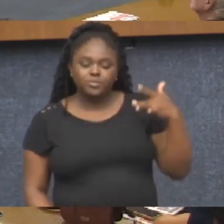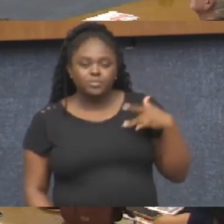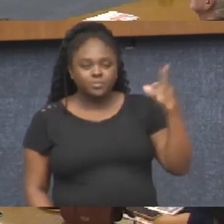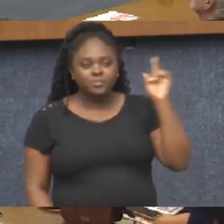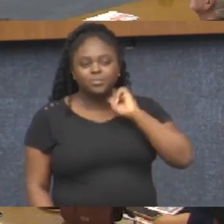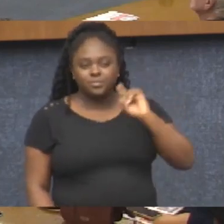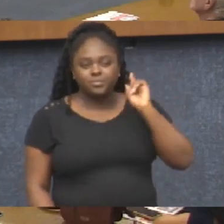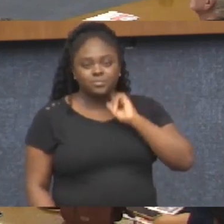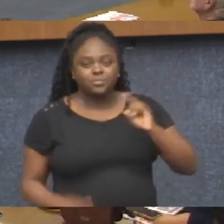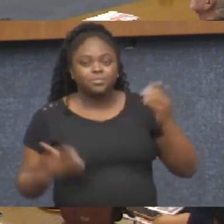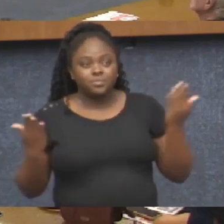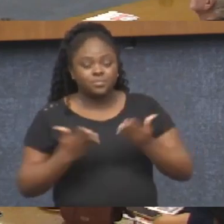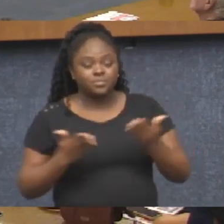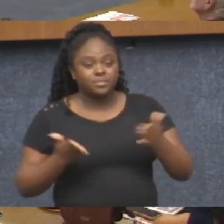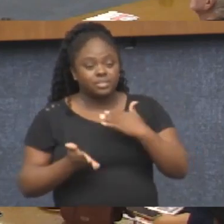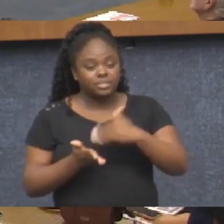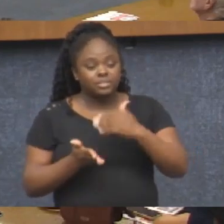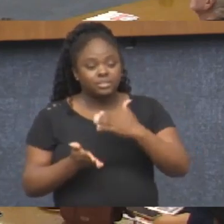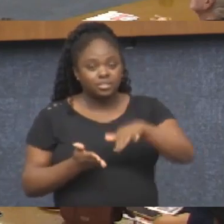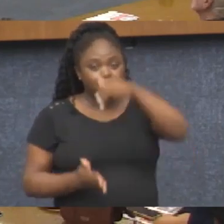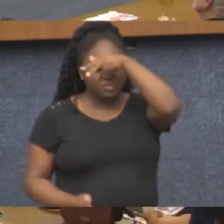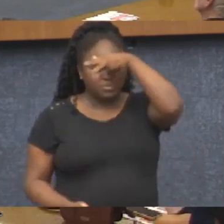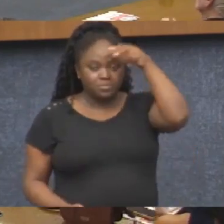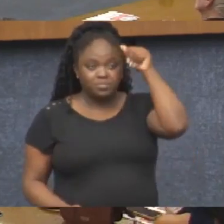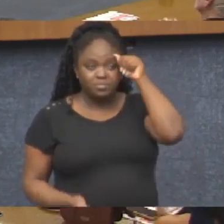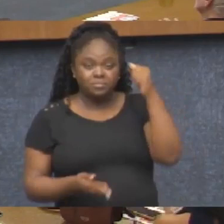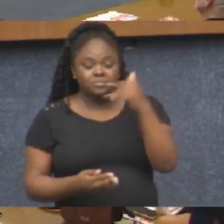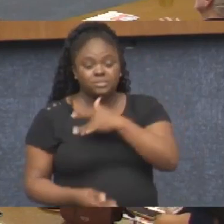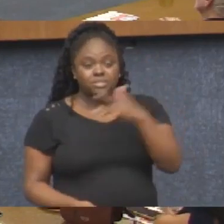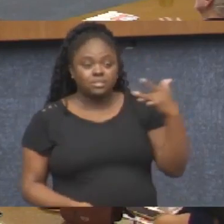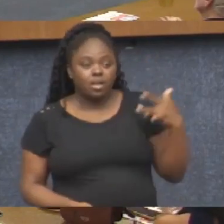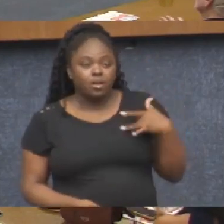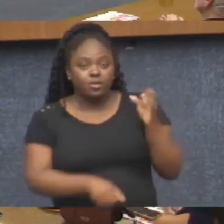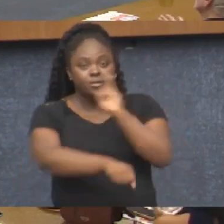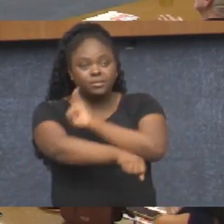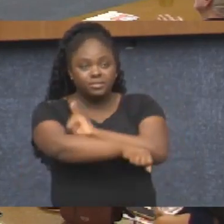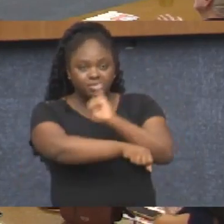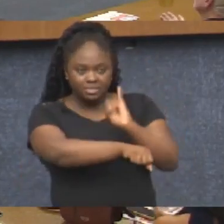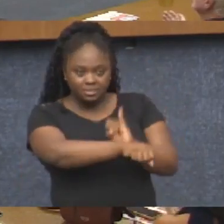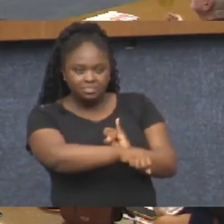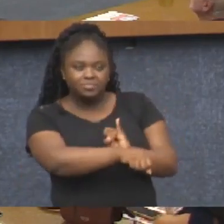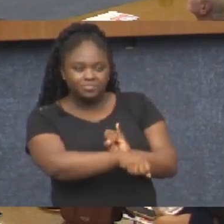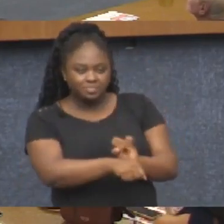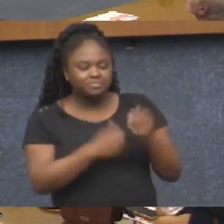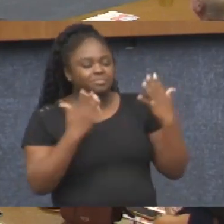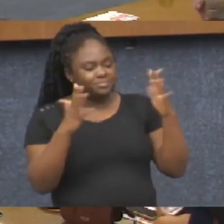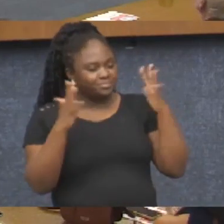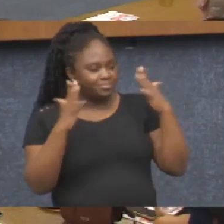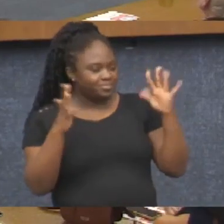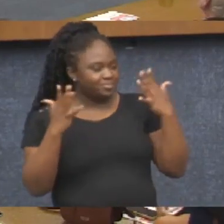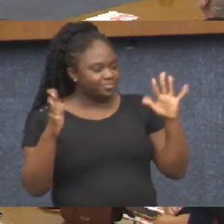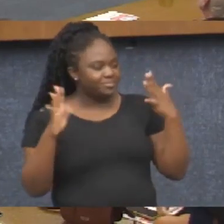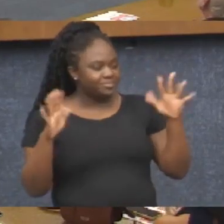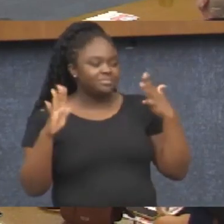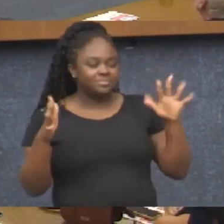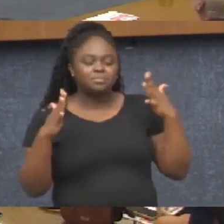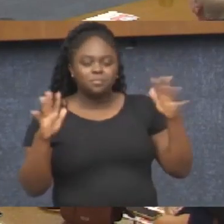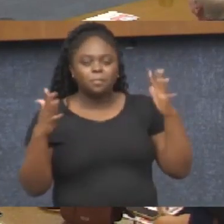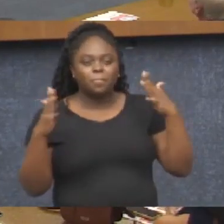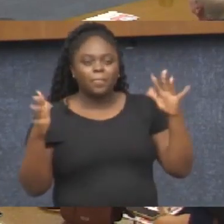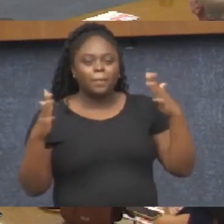Minas Gerais, sendo hoje a secretária municipal de saúde de Itabira. Então, uma alegria, viu? Um orgulho para nós você estar aqui entre nós.